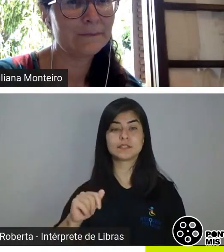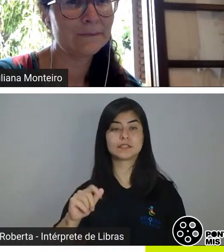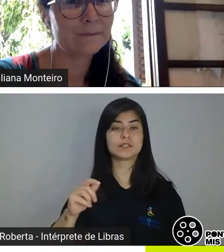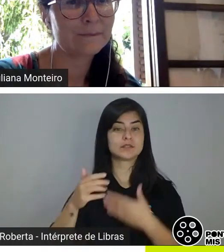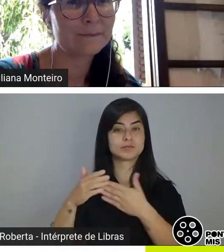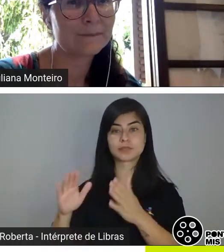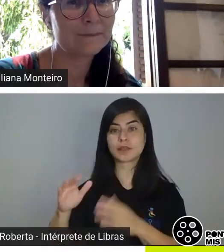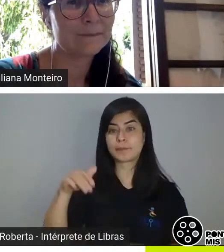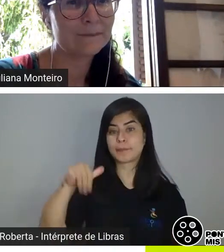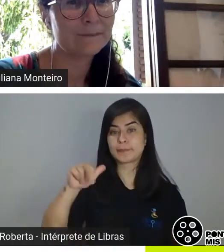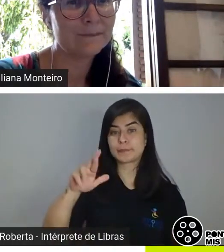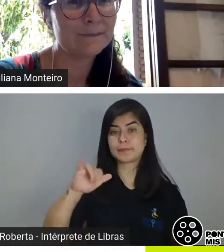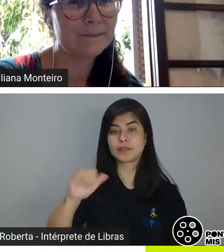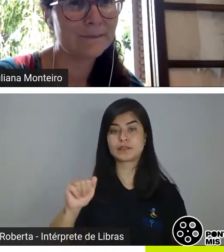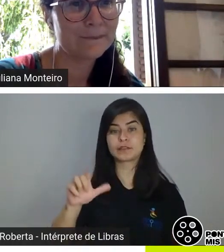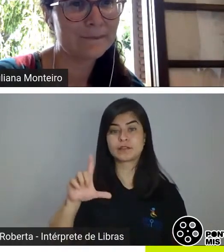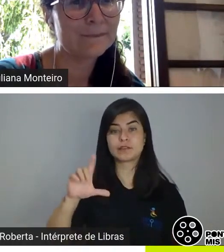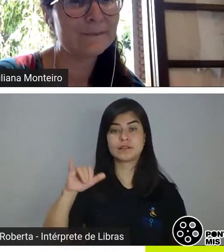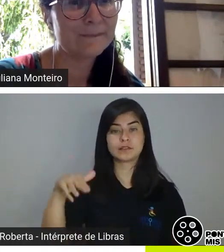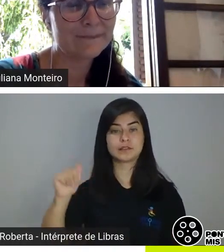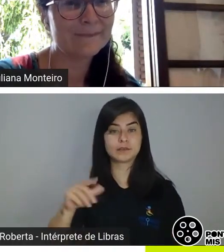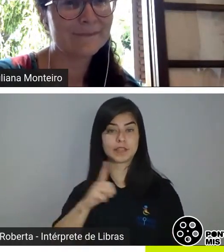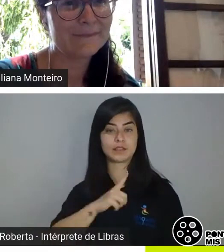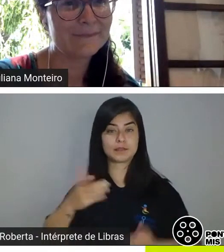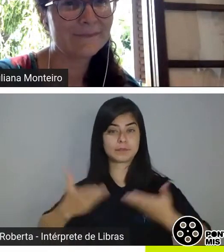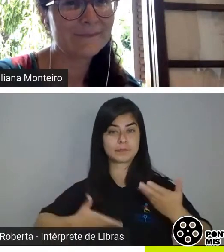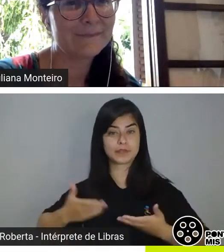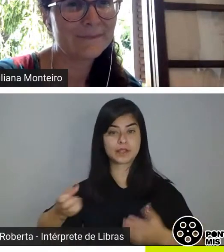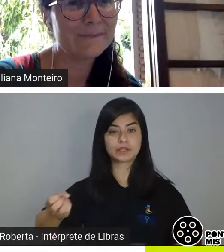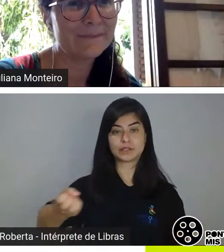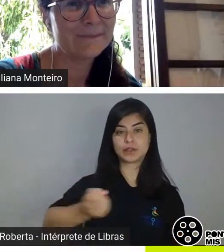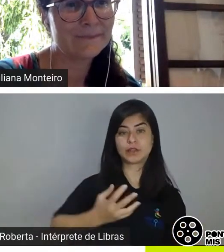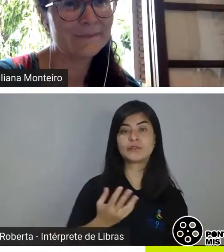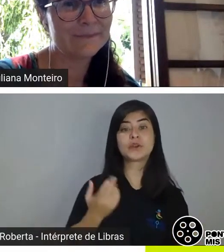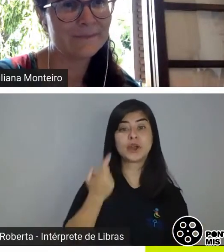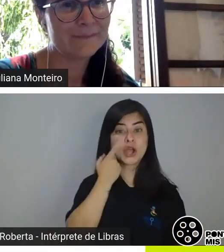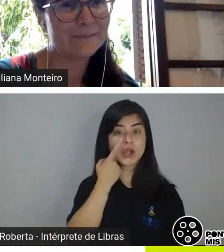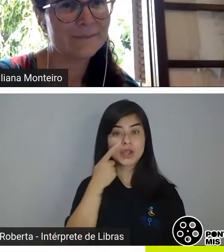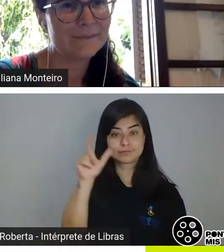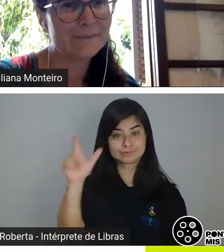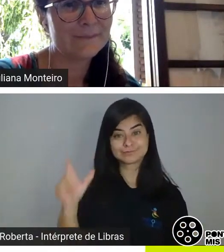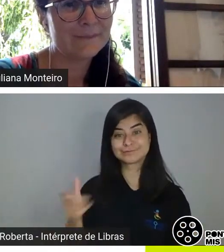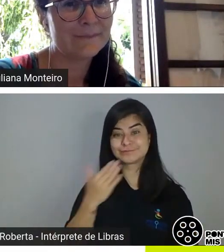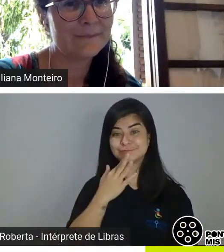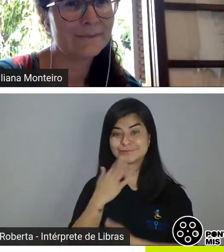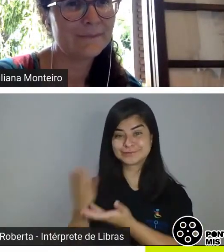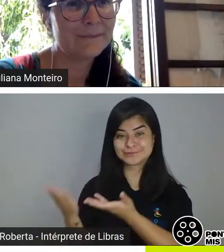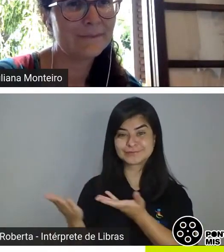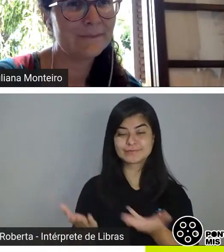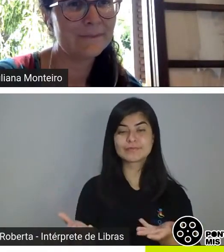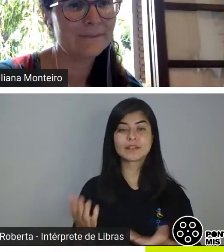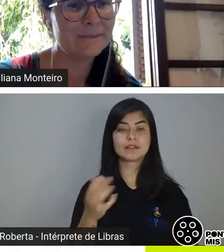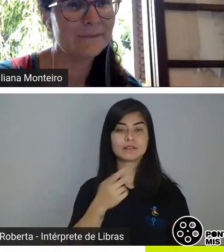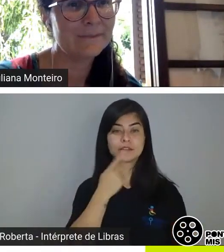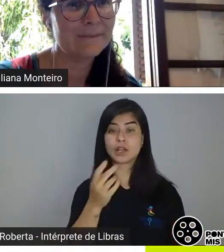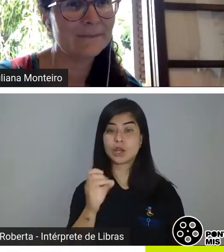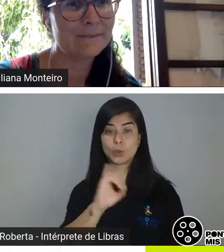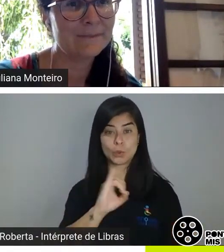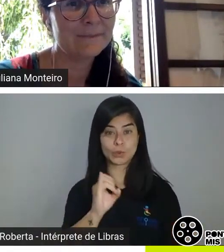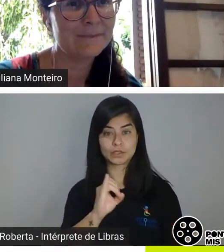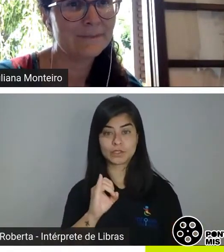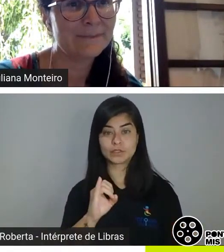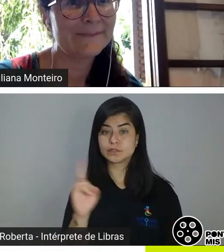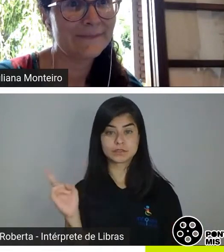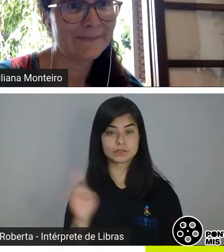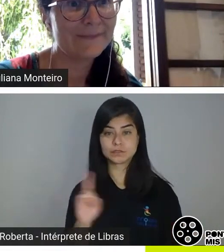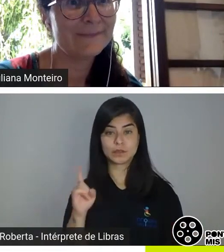Mariana Lima chegava com uma empregada nova para ela, né? E dizia assim, oi, essa aqui, conhece ela? E ela dizia, oi, não, entra.